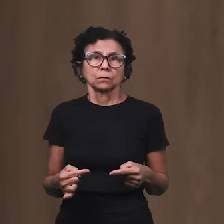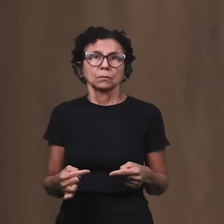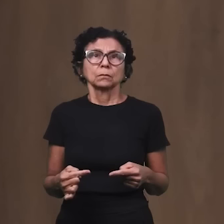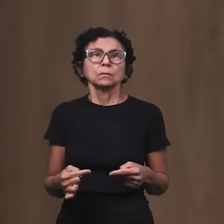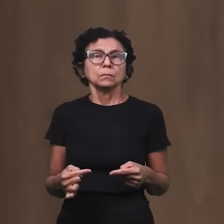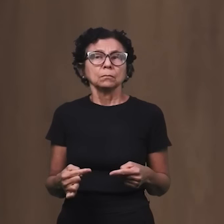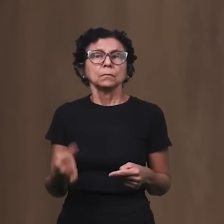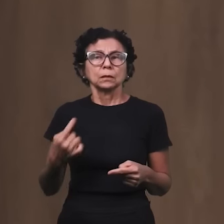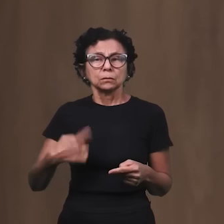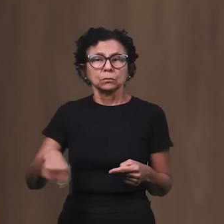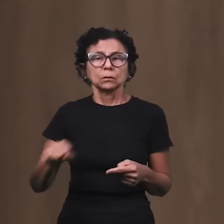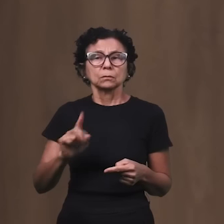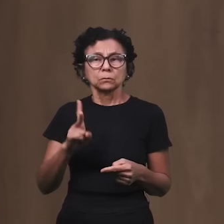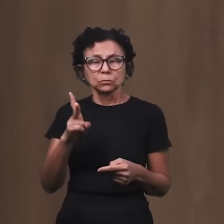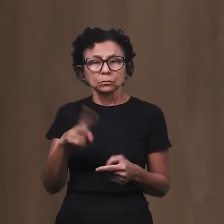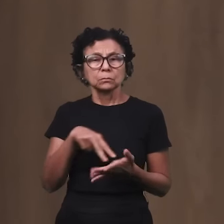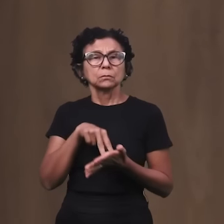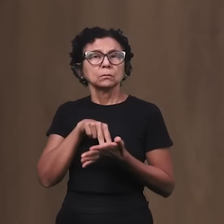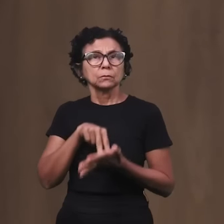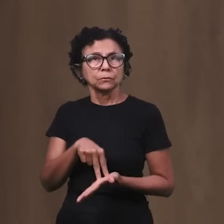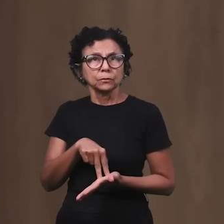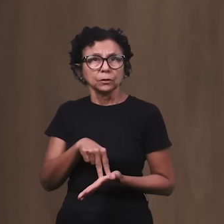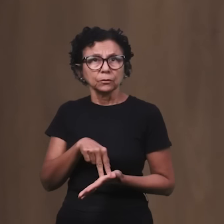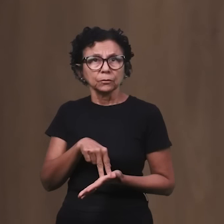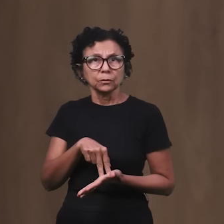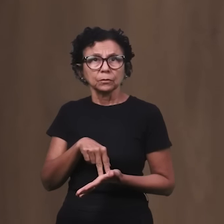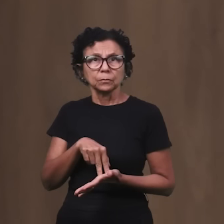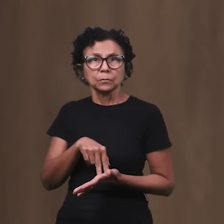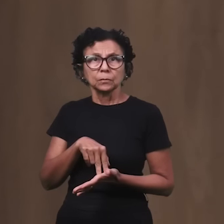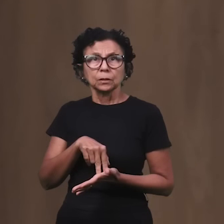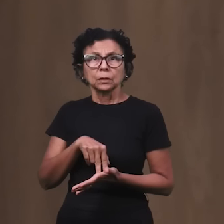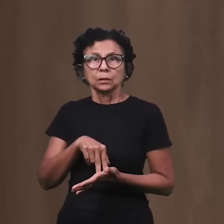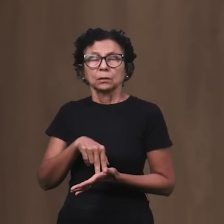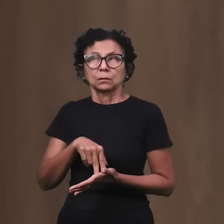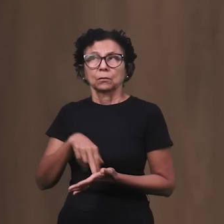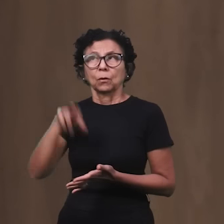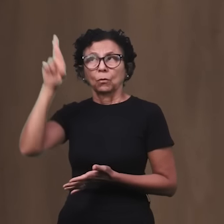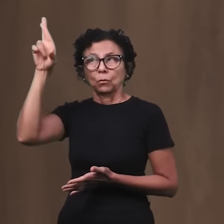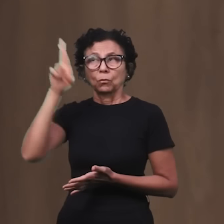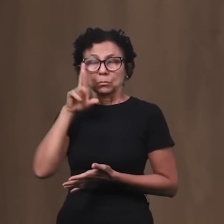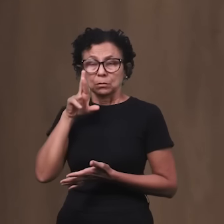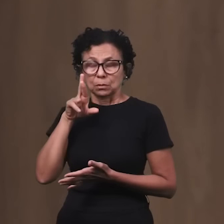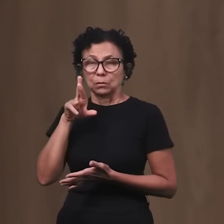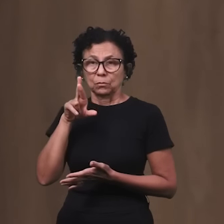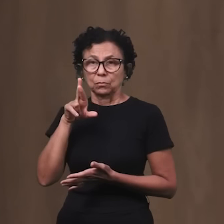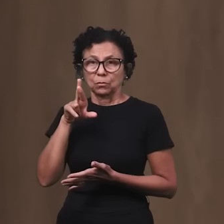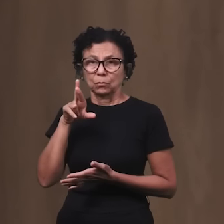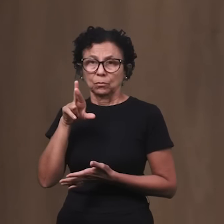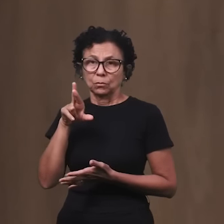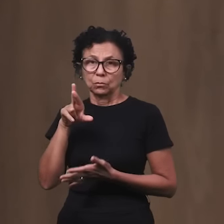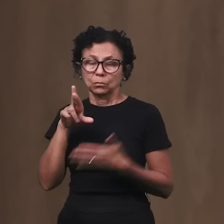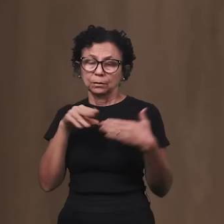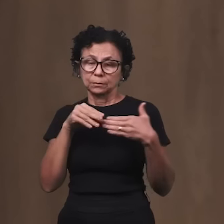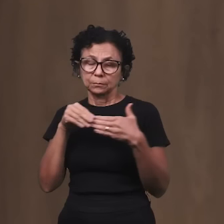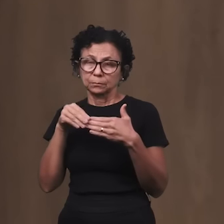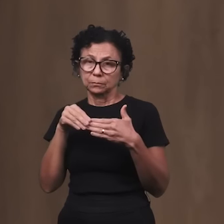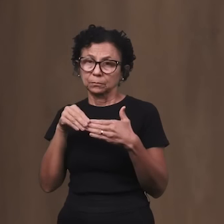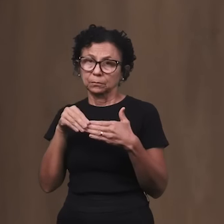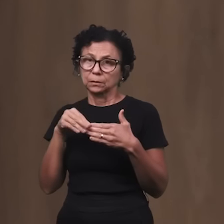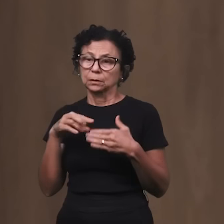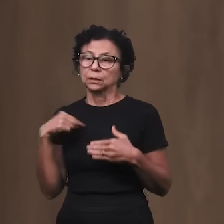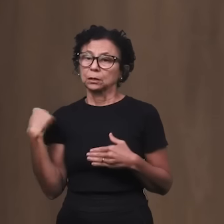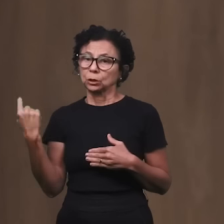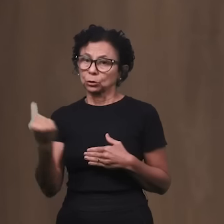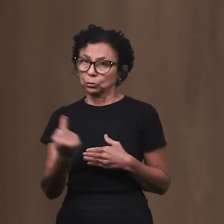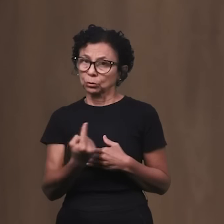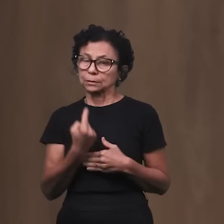nós vamos continuar firmes, porque com a luz do Senhor no nosso coração e a gente atendendo e se esmerando,